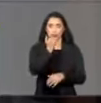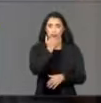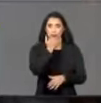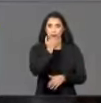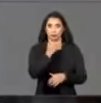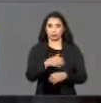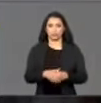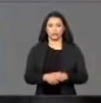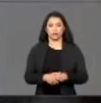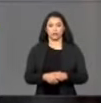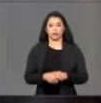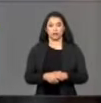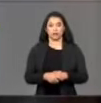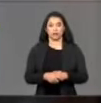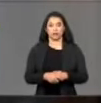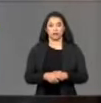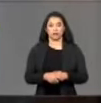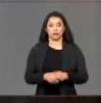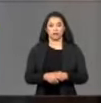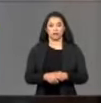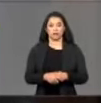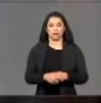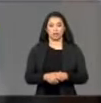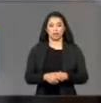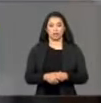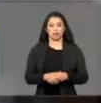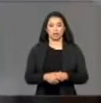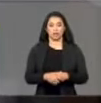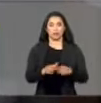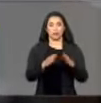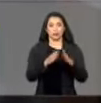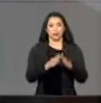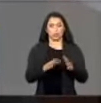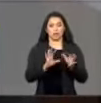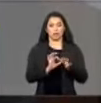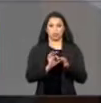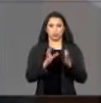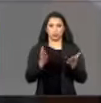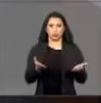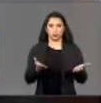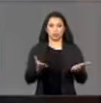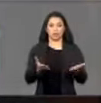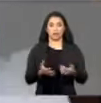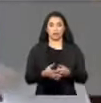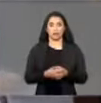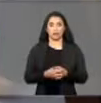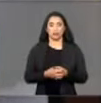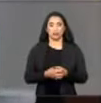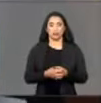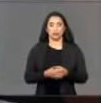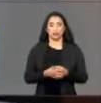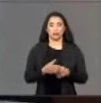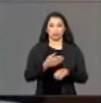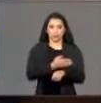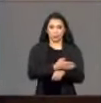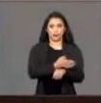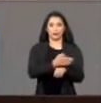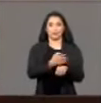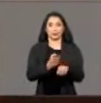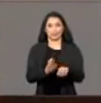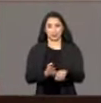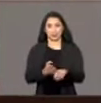eu até, com a condescendência dos expositores, deixei que o senhor excedesse um pouco, Luiz Carlos.